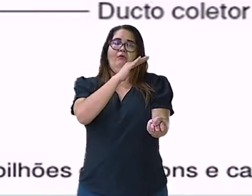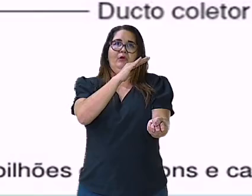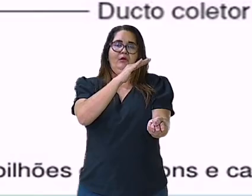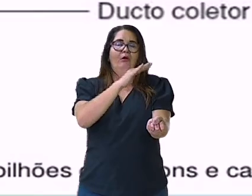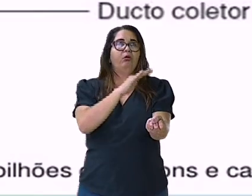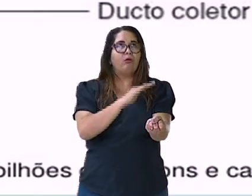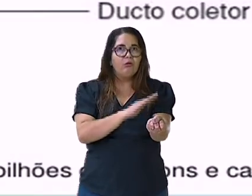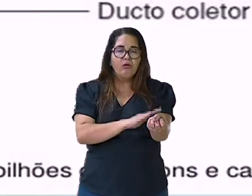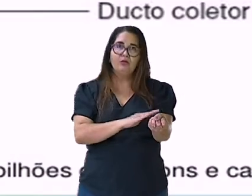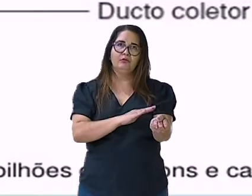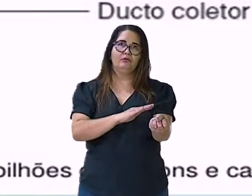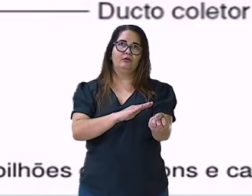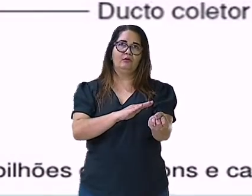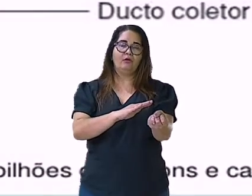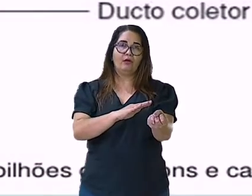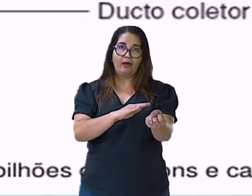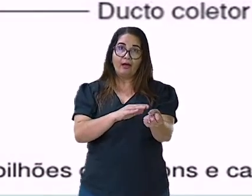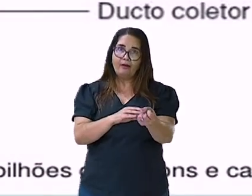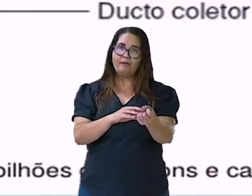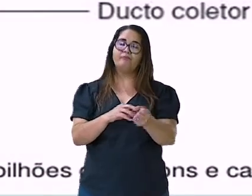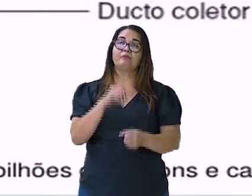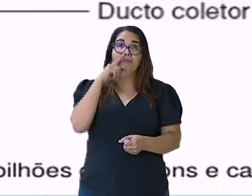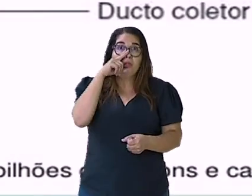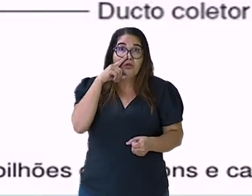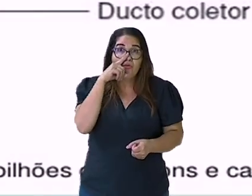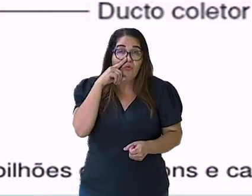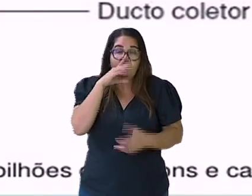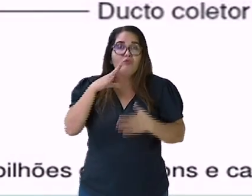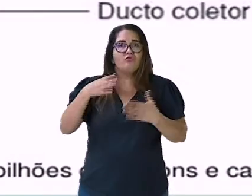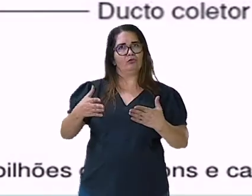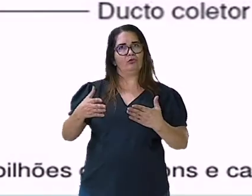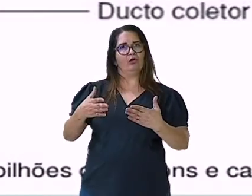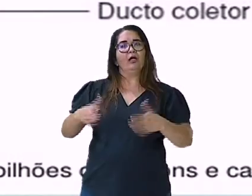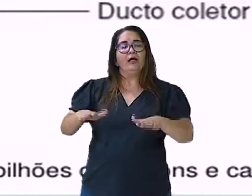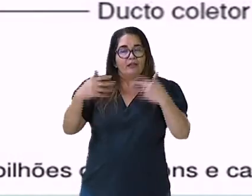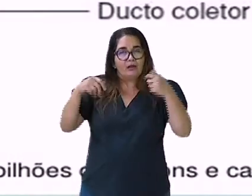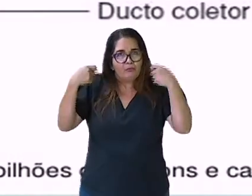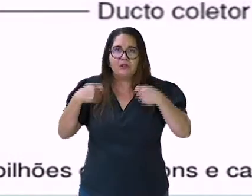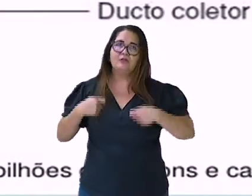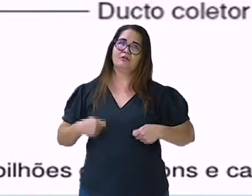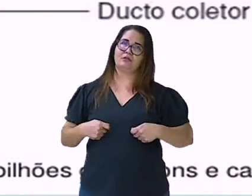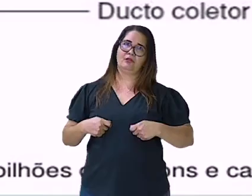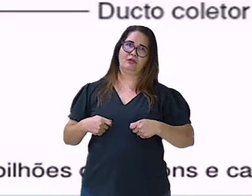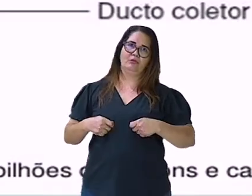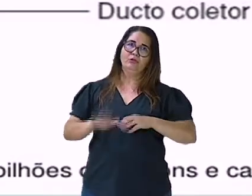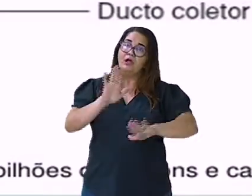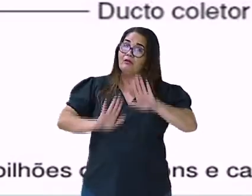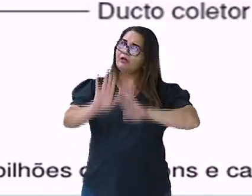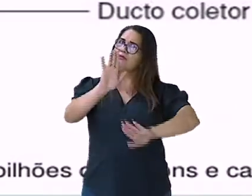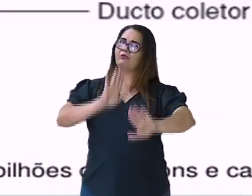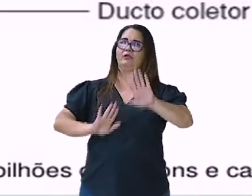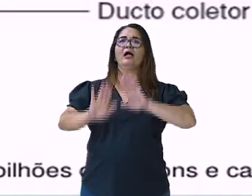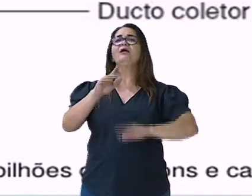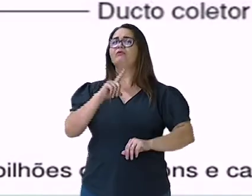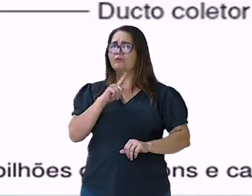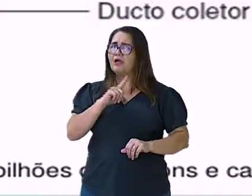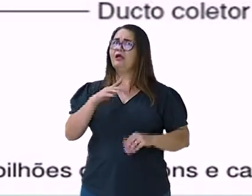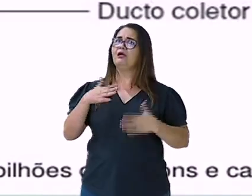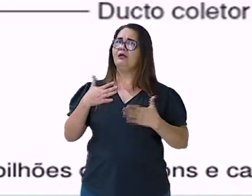nos ajudar. Alguém já ouviu falar assim, fulano está com ácido úrico, que é um ácido presente no nosso